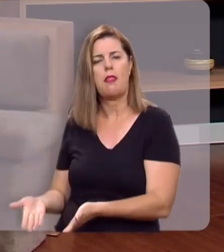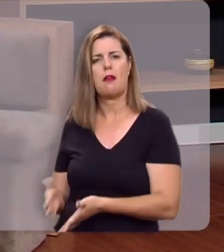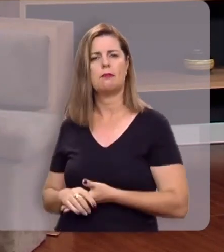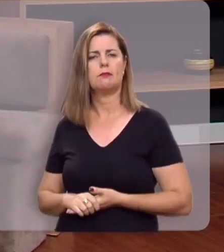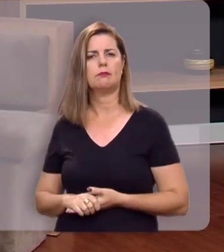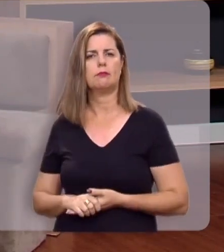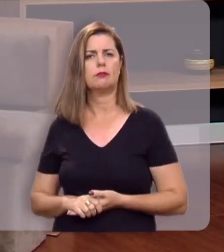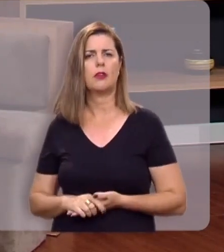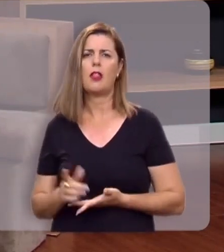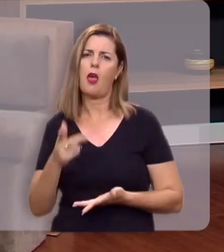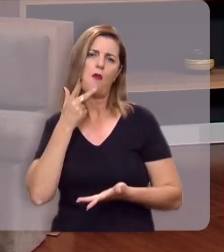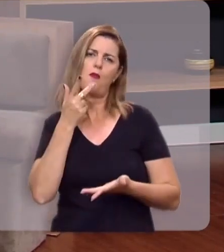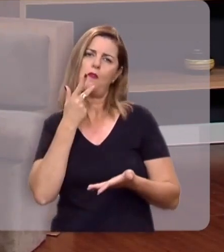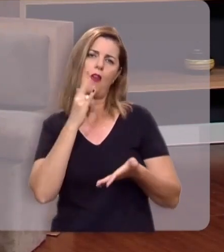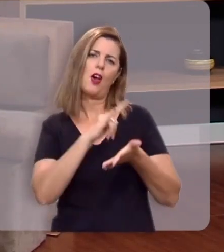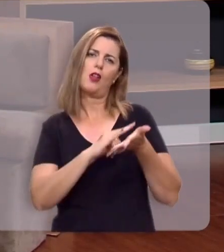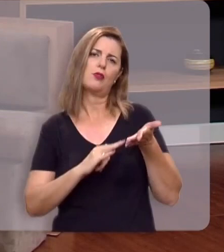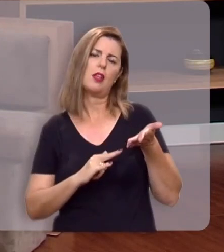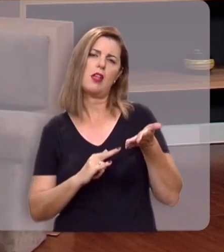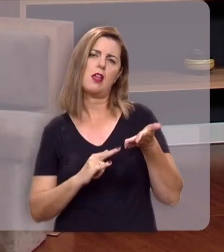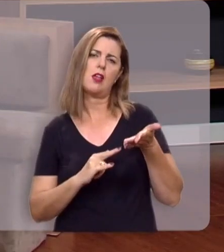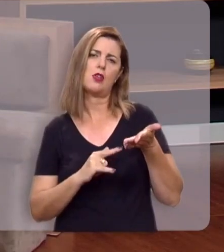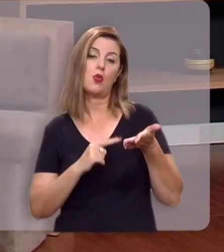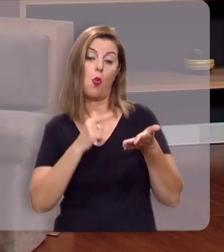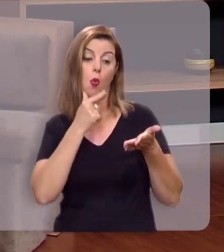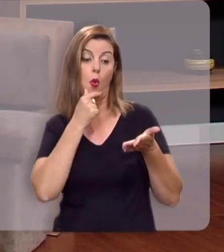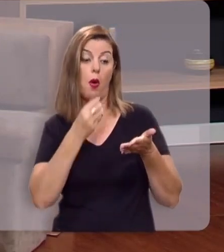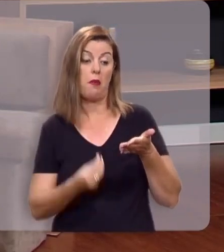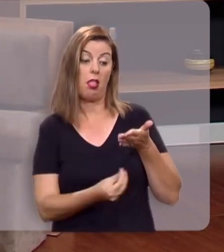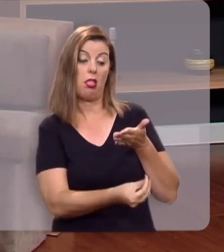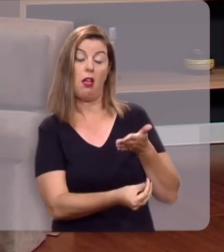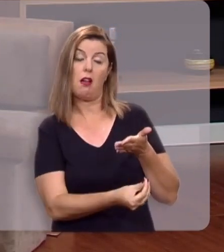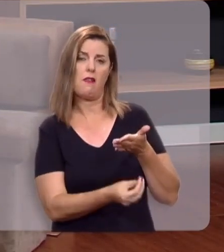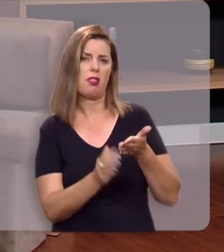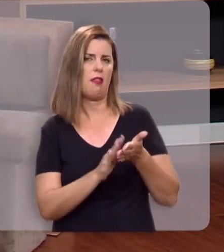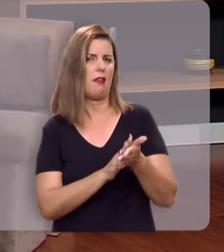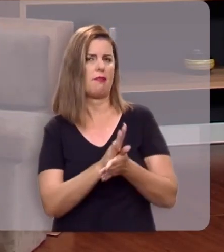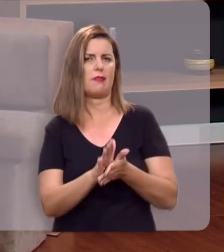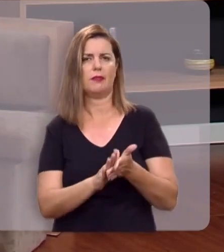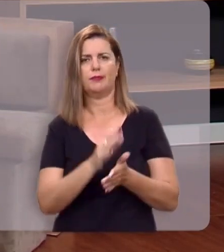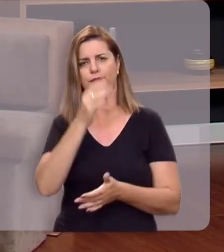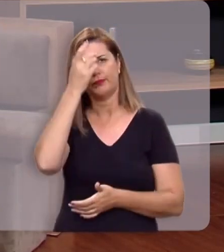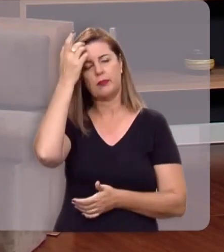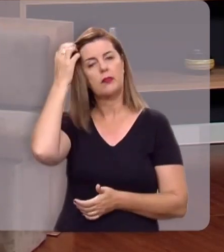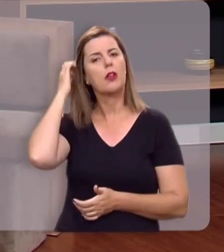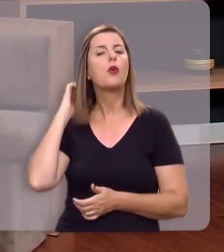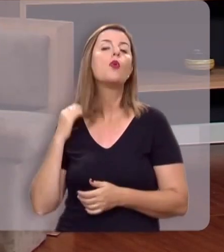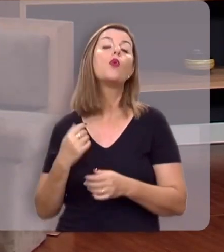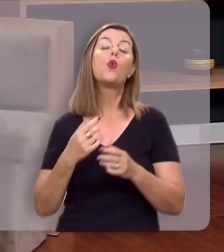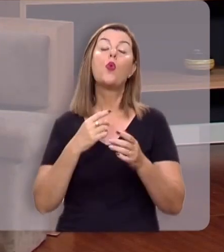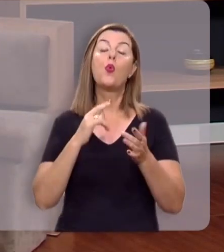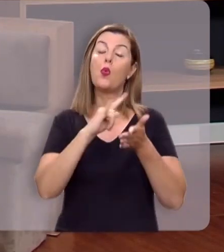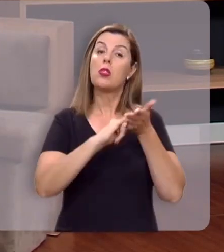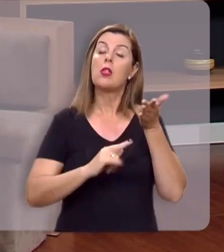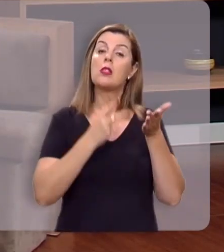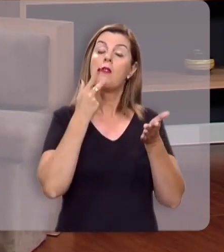migalhas. Não consta o texto que o rico lhe desse sequer as migalhas. E diz o texto que,